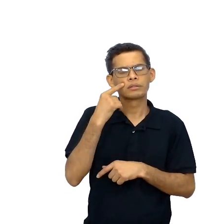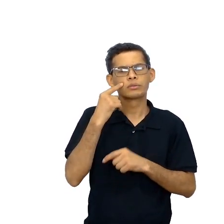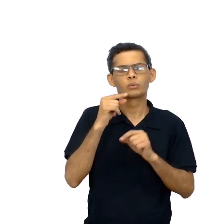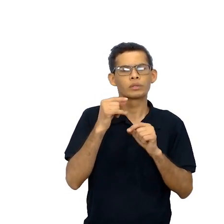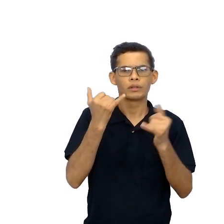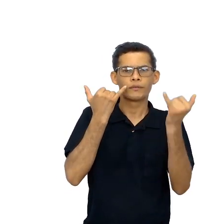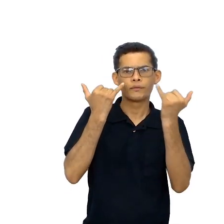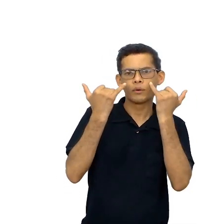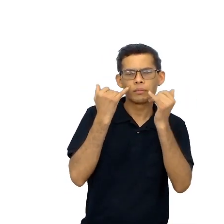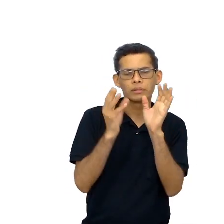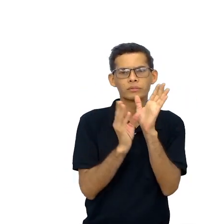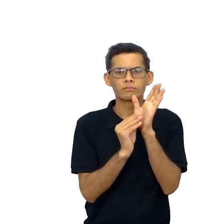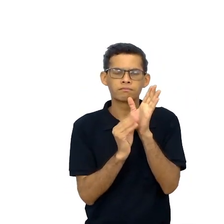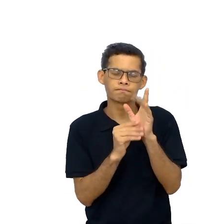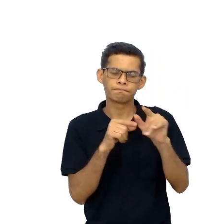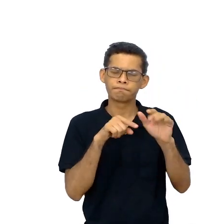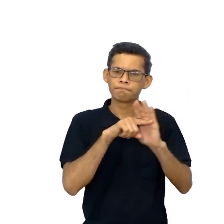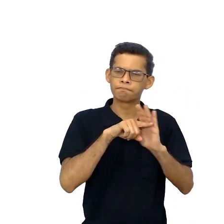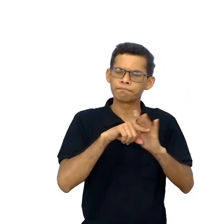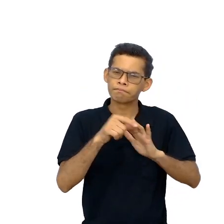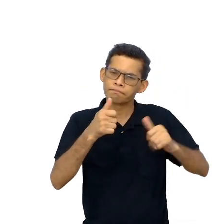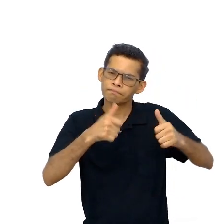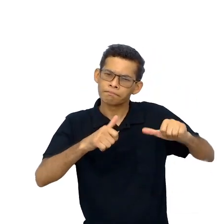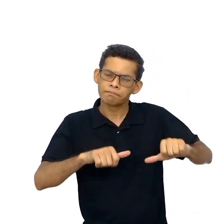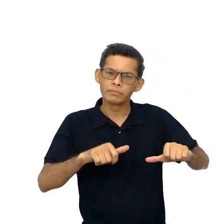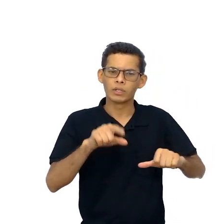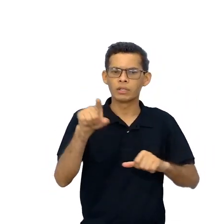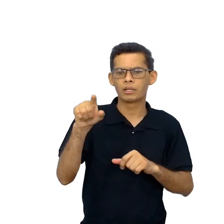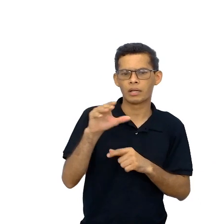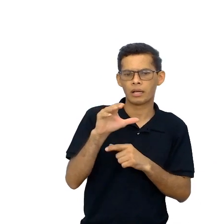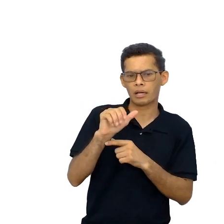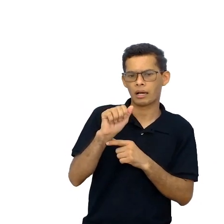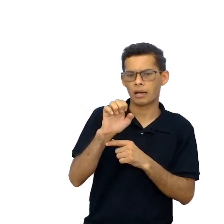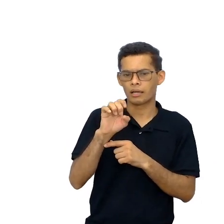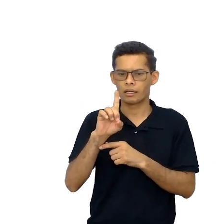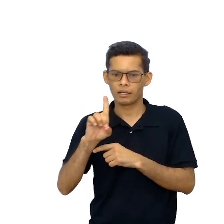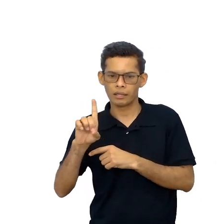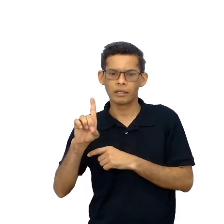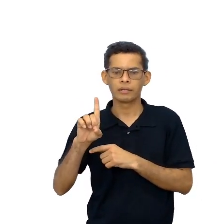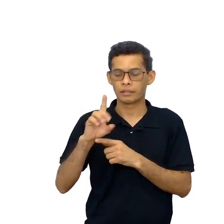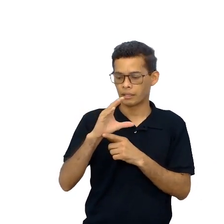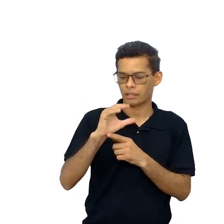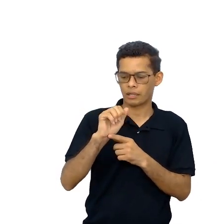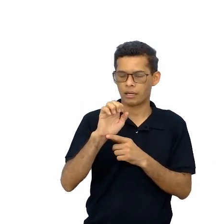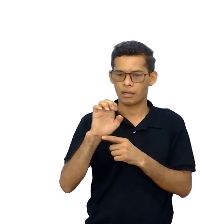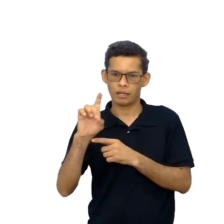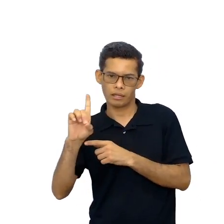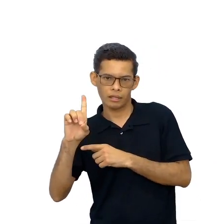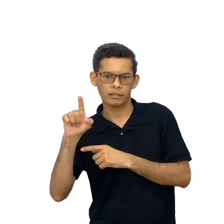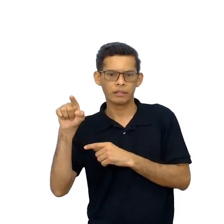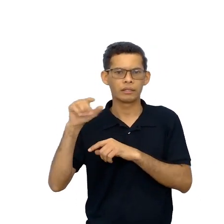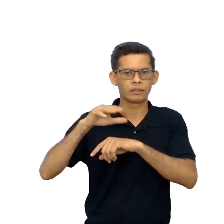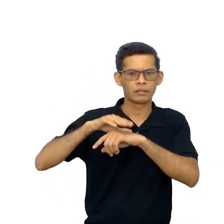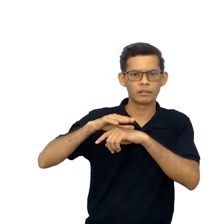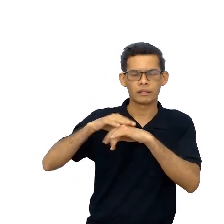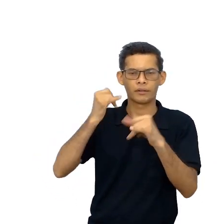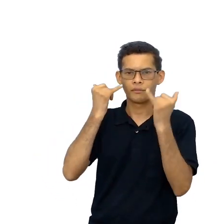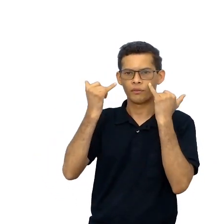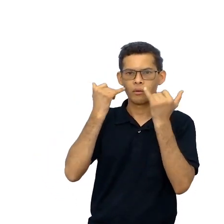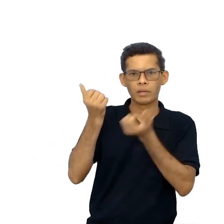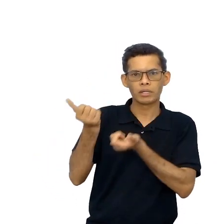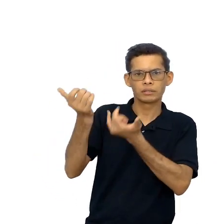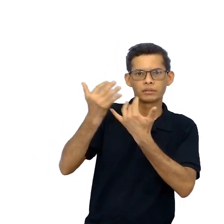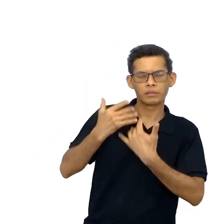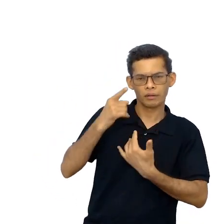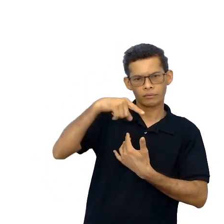gente traz aqui o CAED, os dados que o CAED nos traz, né, que vocês têm acesso, fora a avaliação que